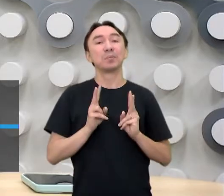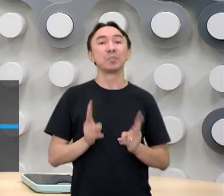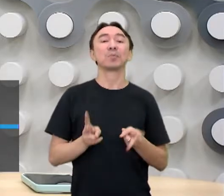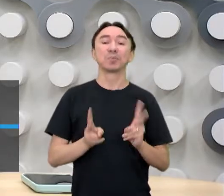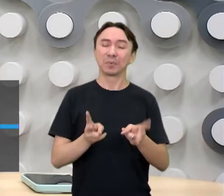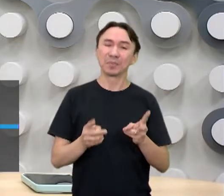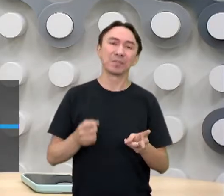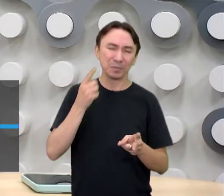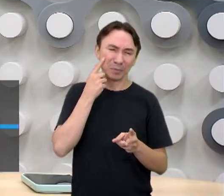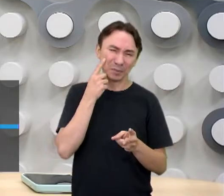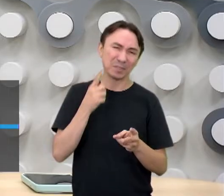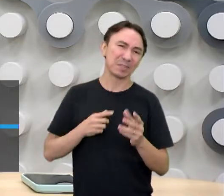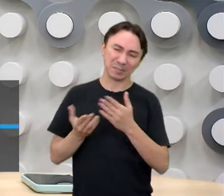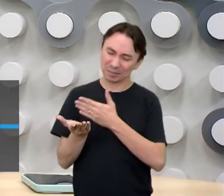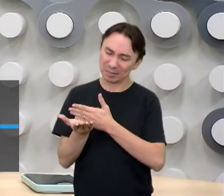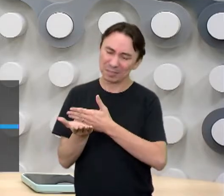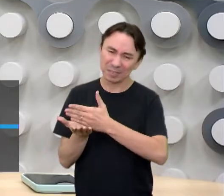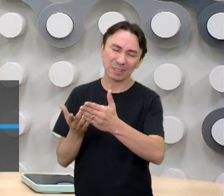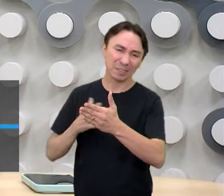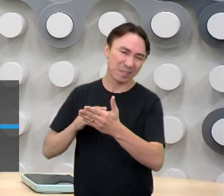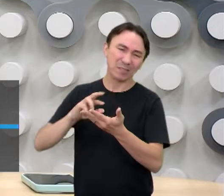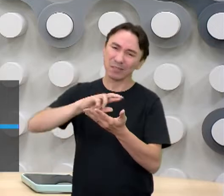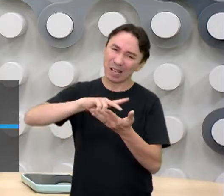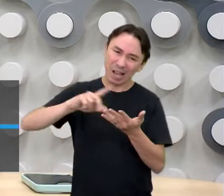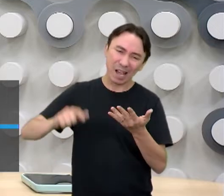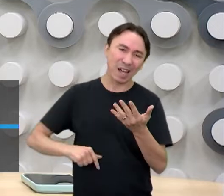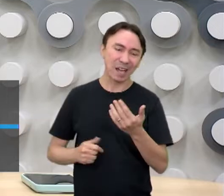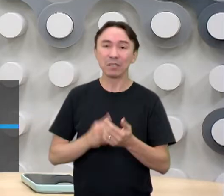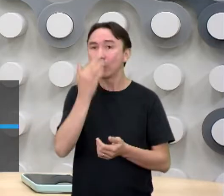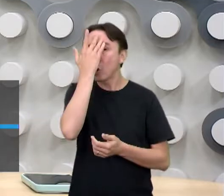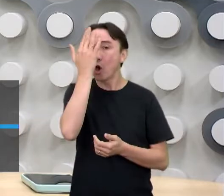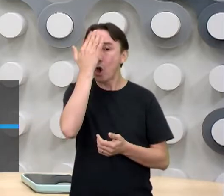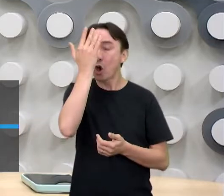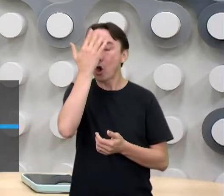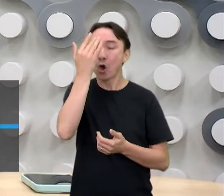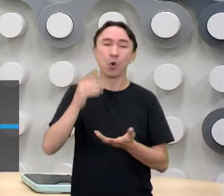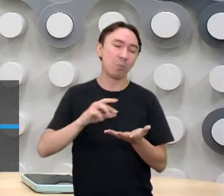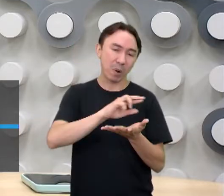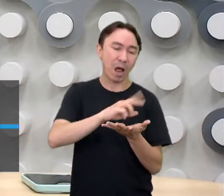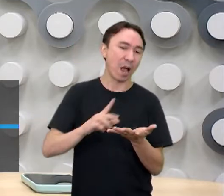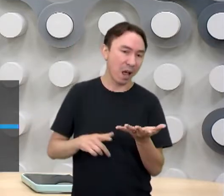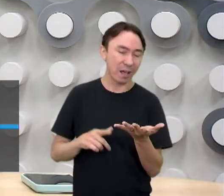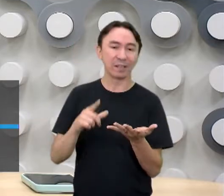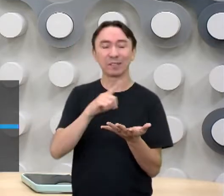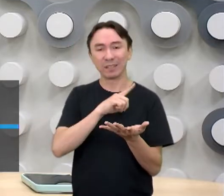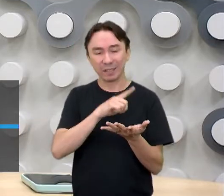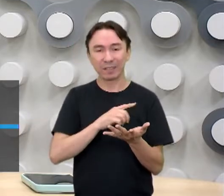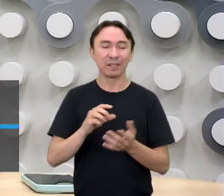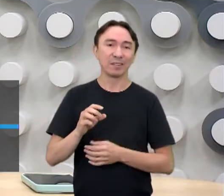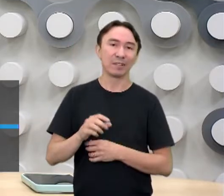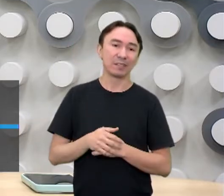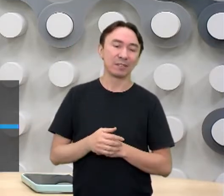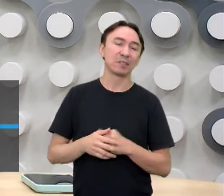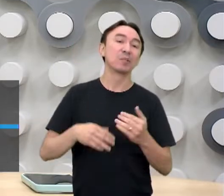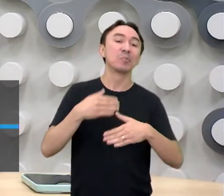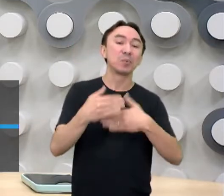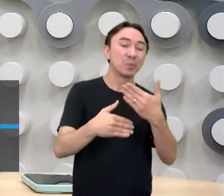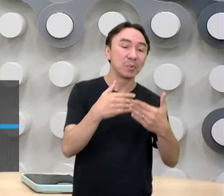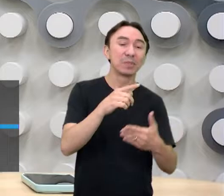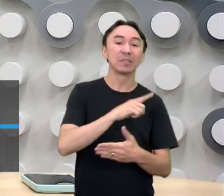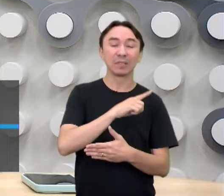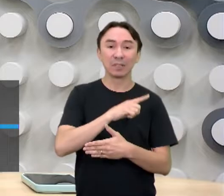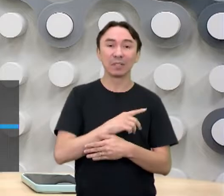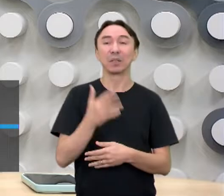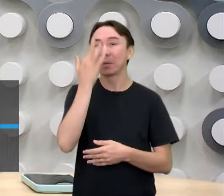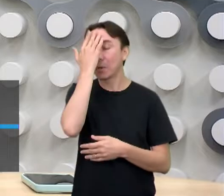as teorias, né? A teoria de Wegener, né, sobre a deriva dos continentes. Depois, mais para frente, aí surge a teoria das